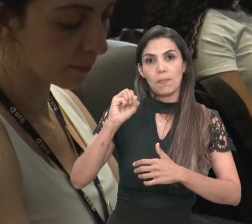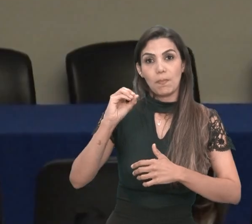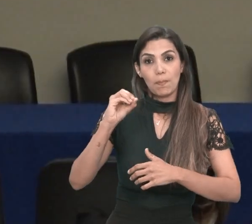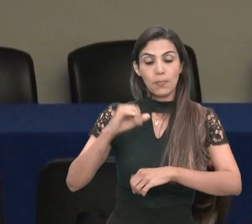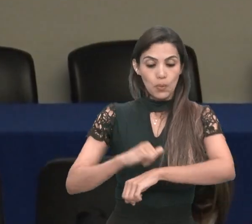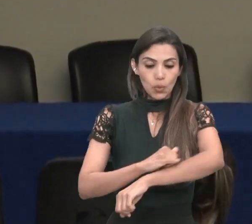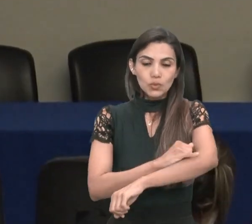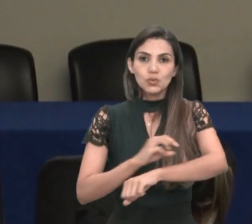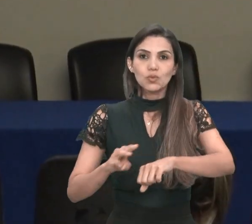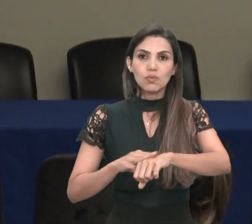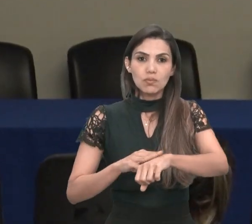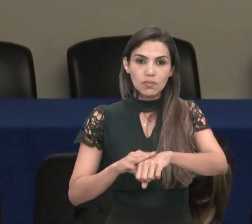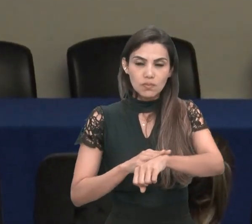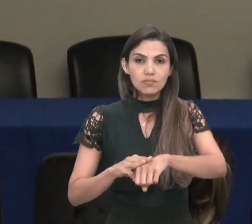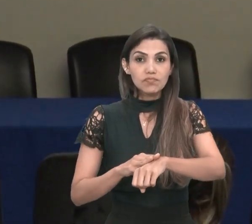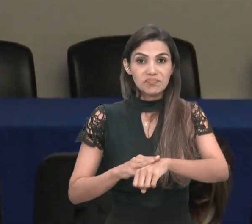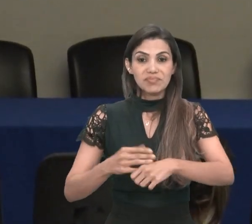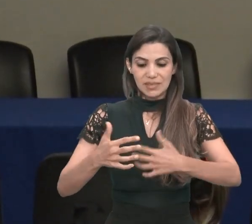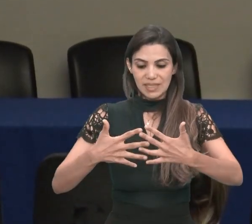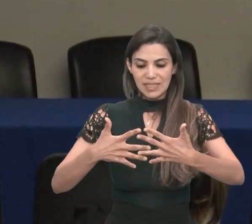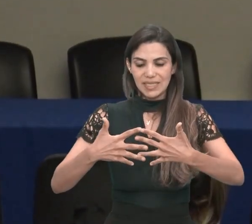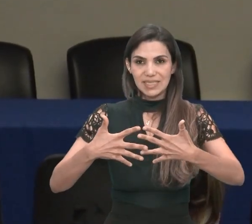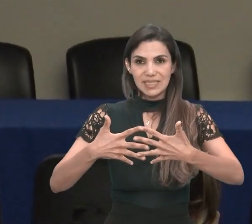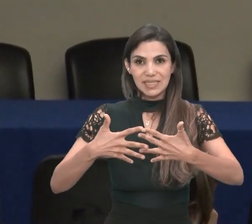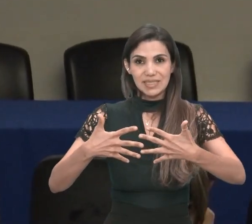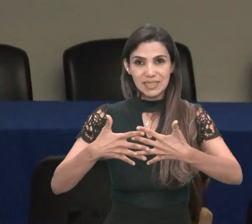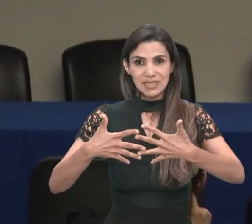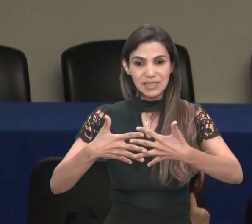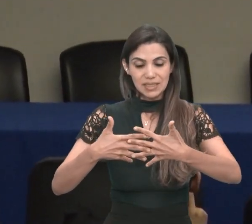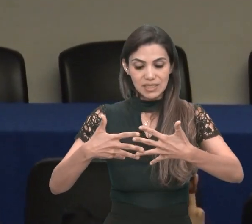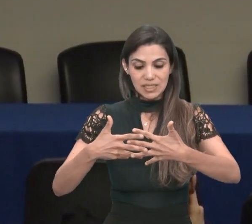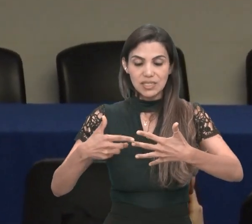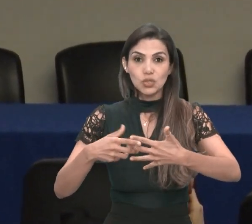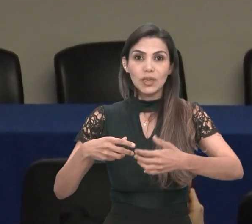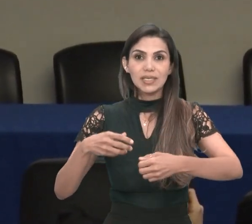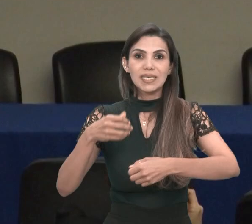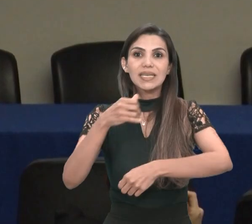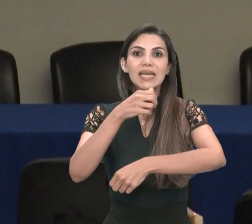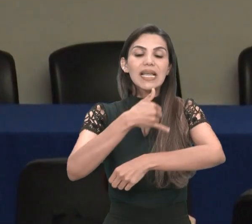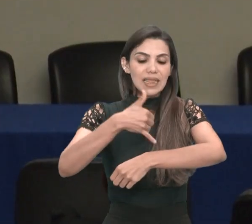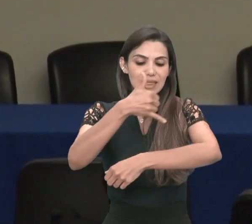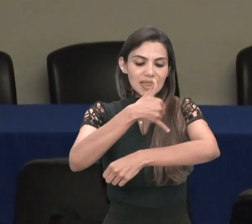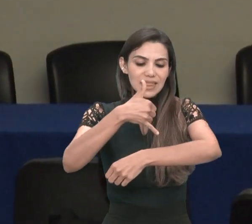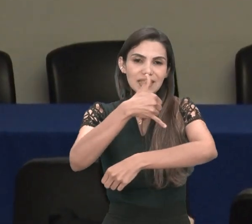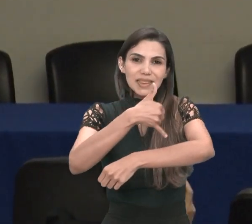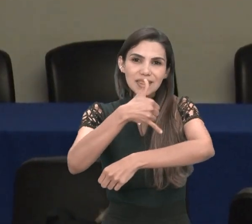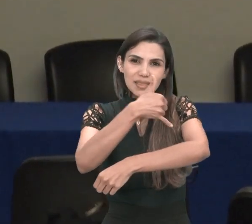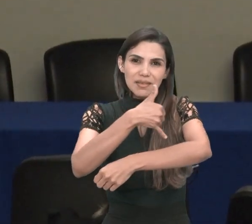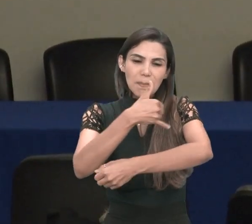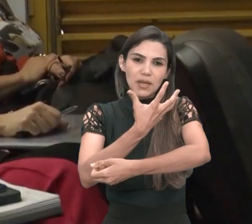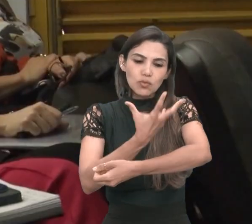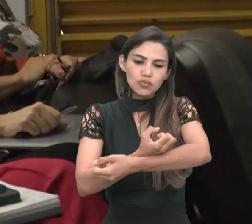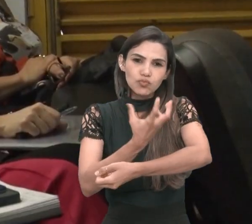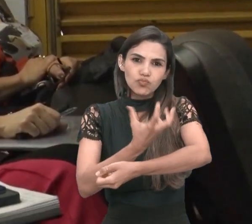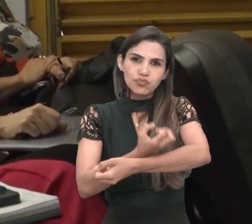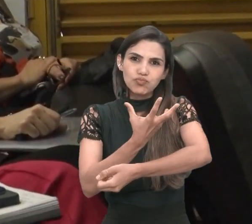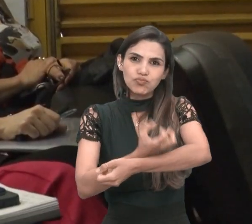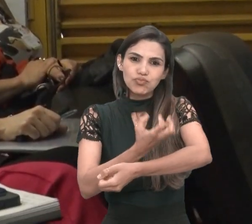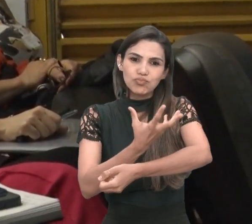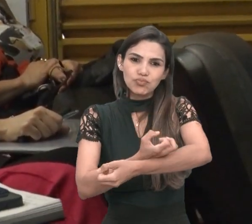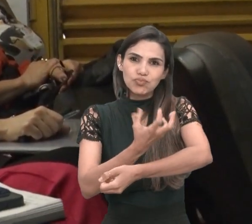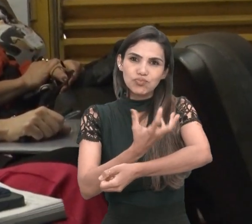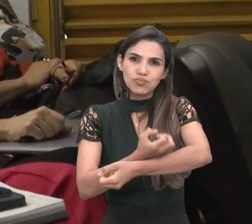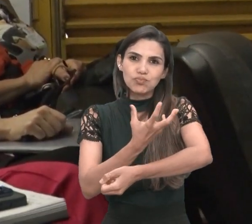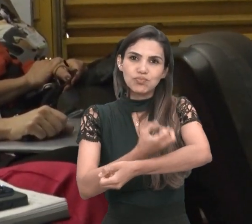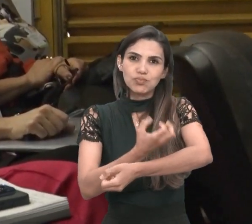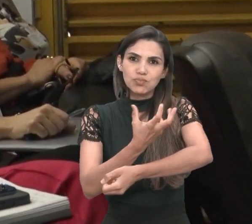O tecido adiposo marrom consome lipídios, ao invés de armazená-los. Portanto,